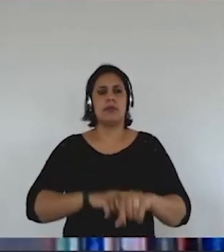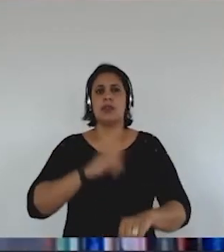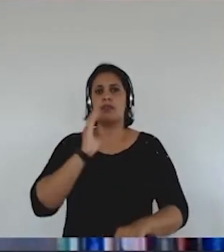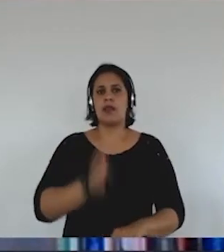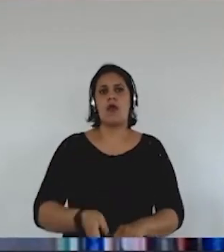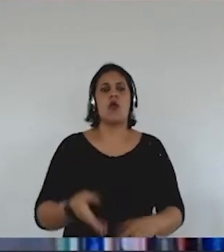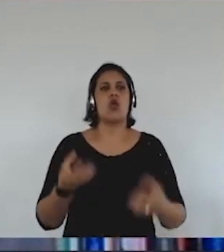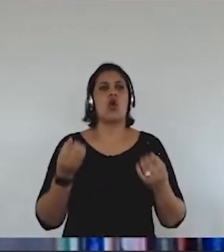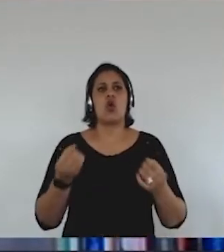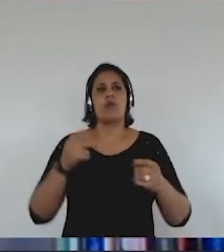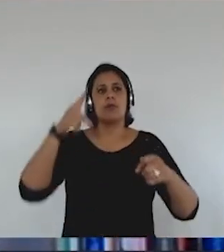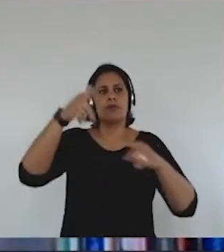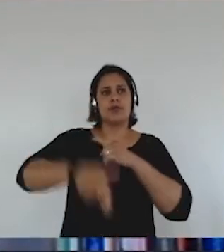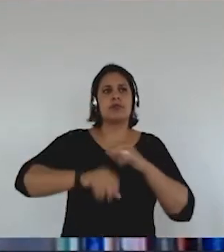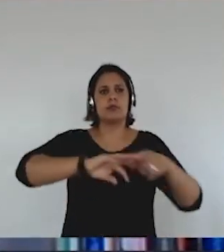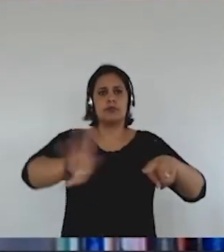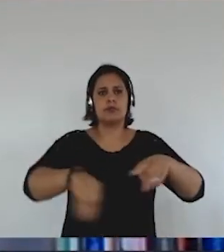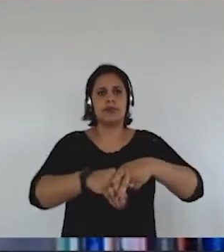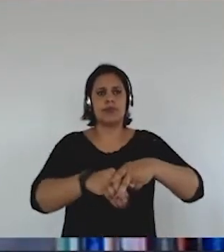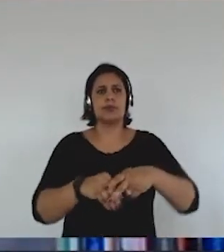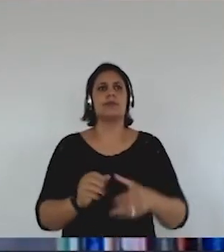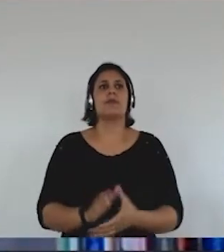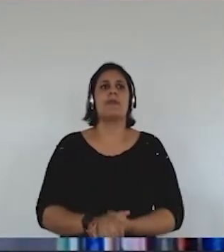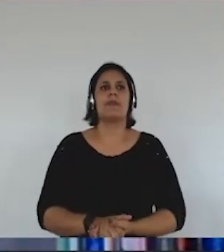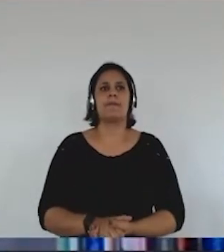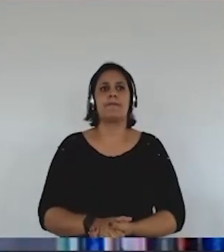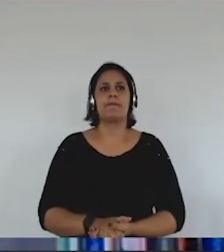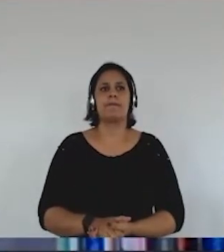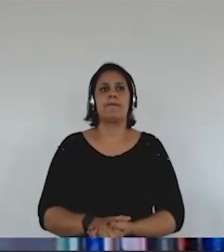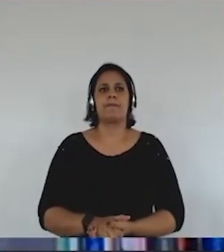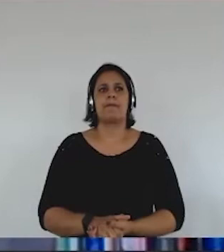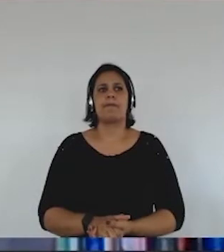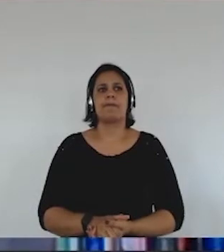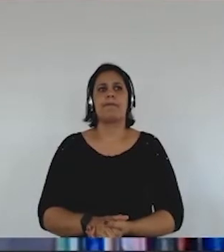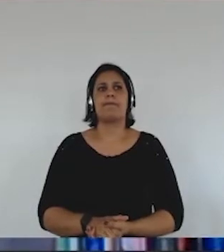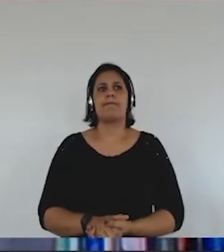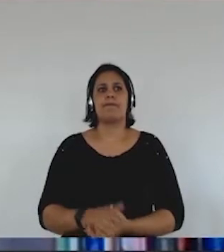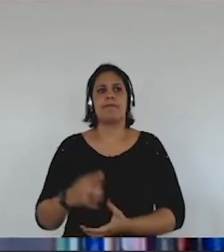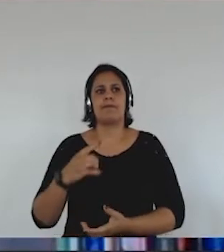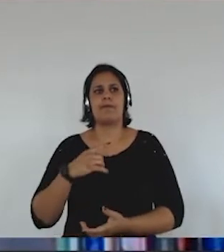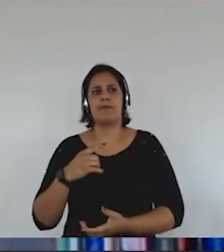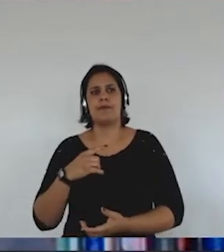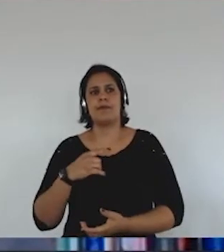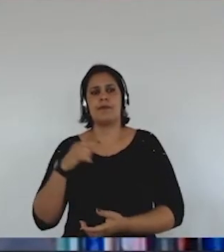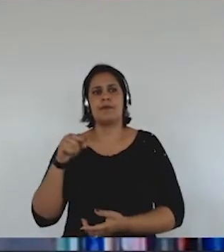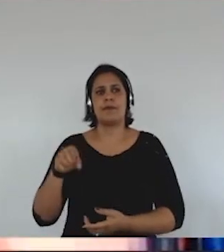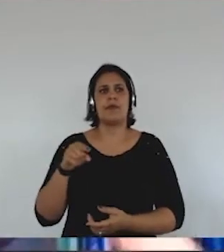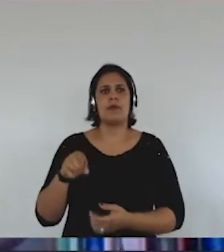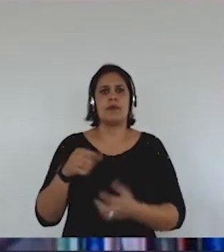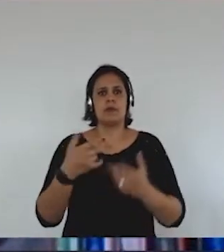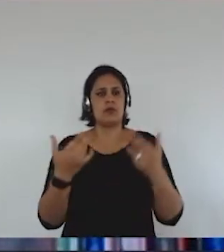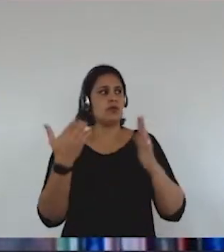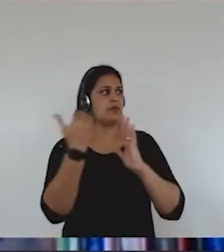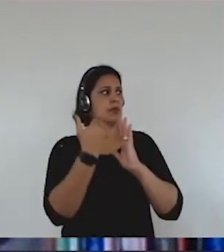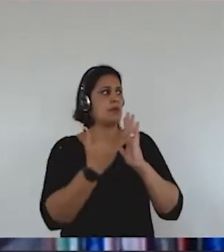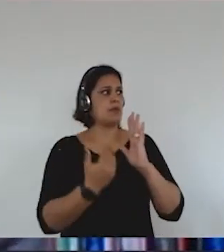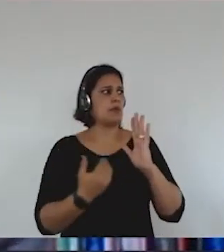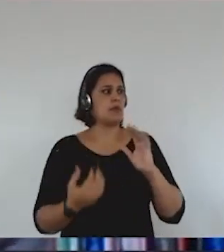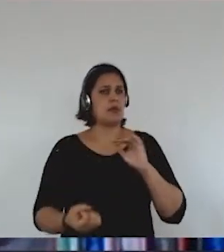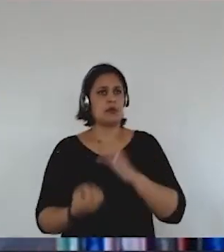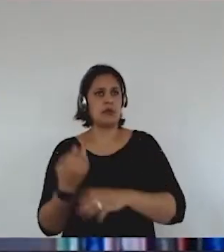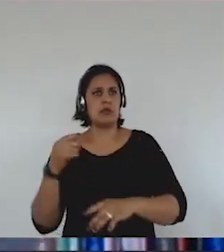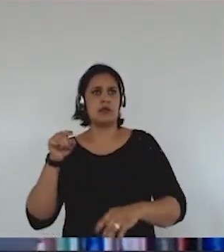de combate à corrupção. E quando essa norma nasceu, essa normativa, não vou dizer bem